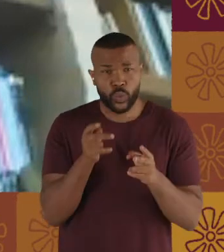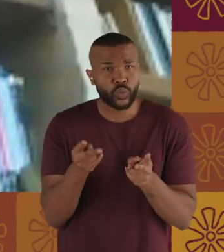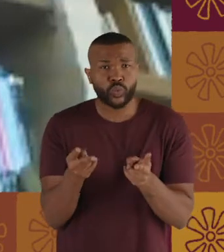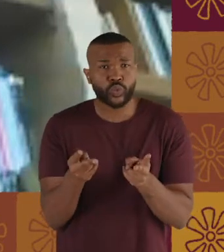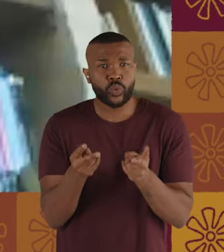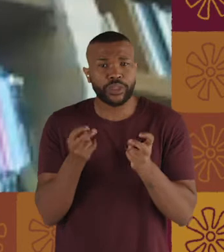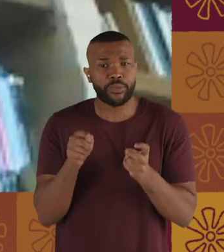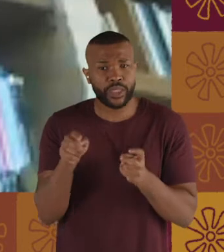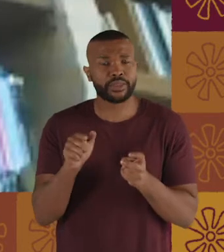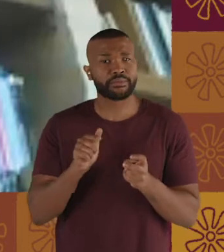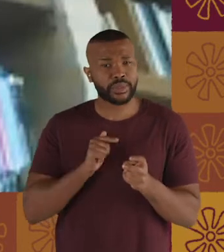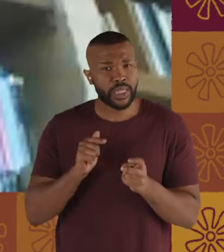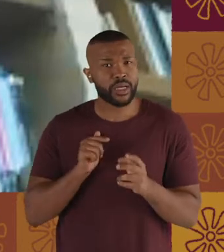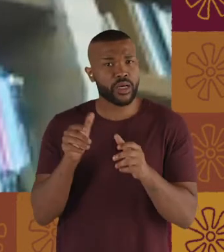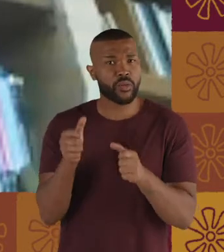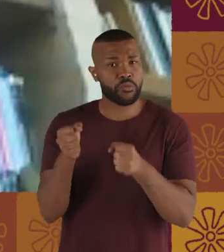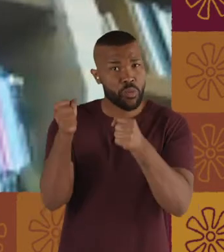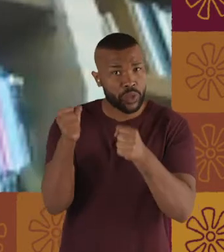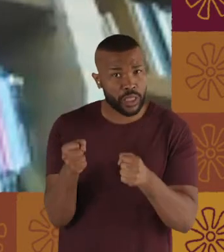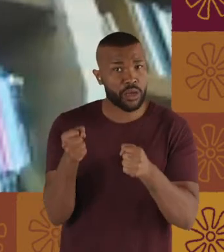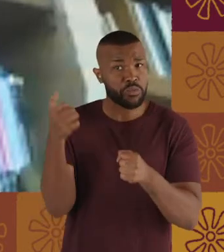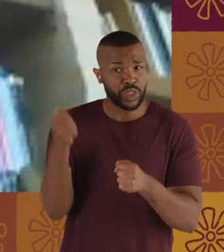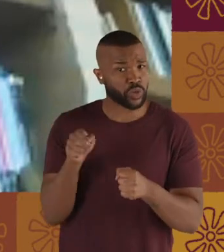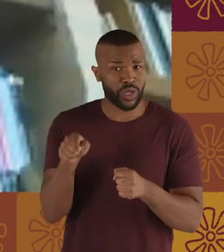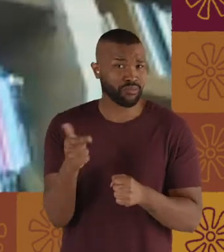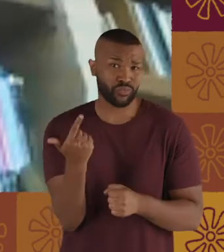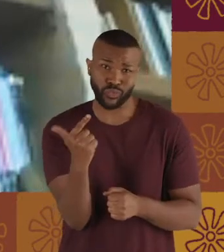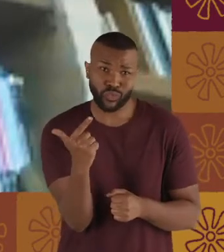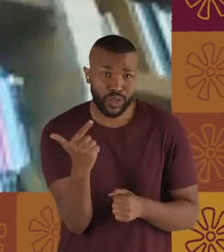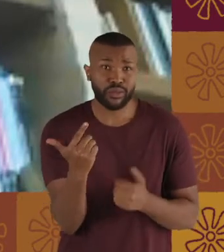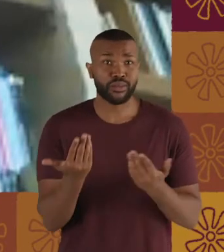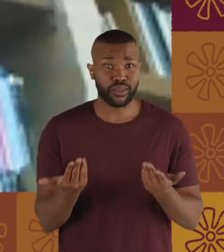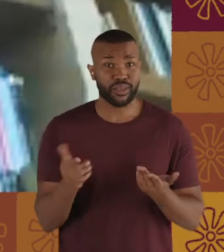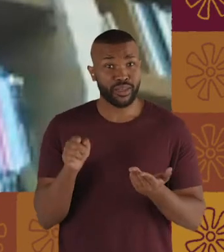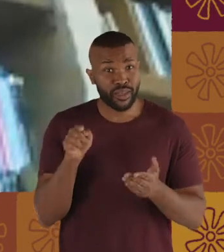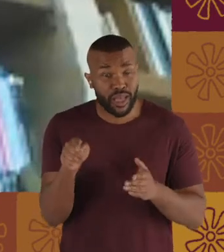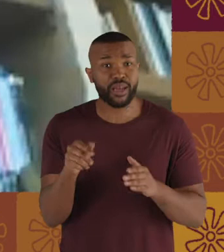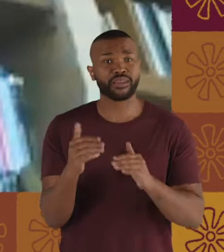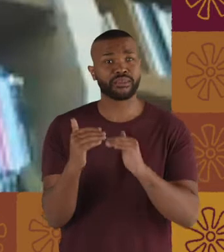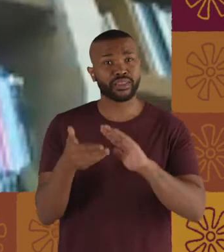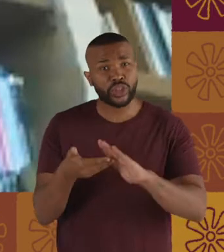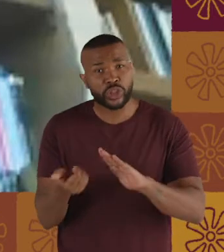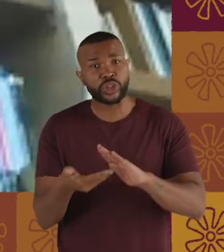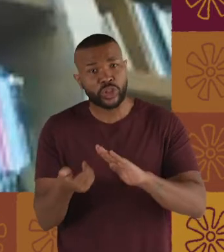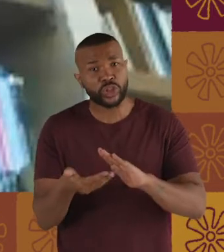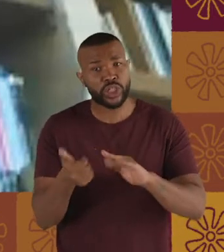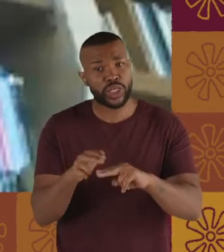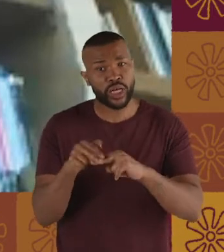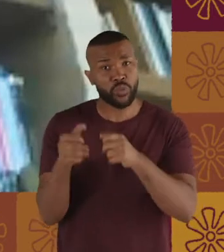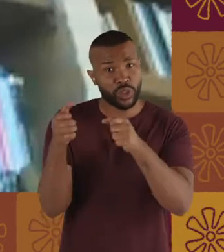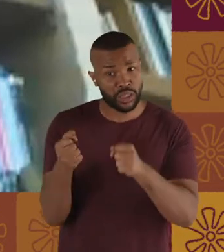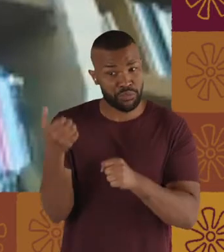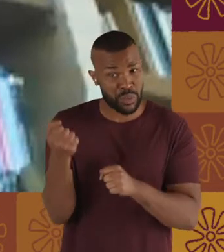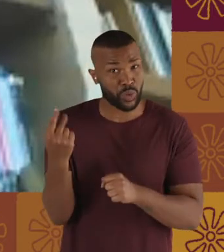se veja como detentora de um poder de branquitude que ela não possui. Ela está sendo destituída a cada dia